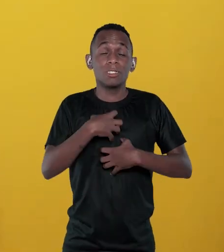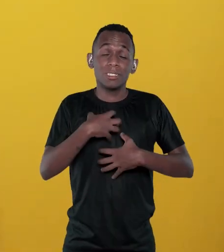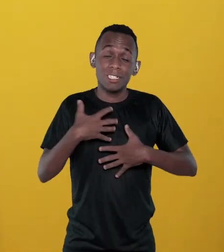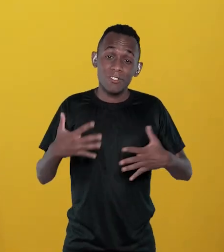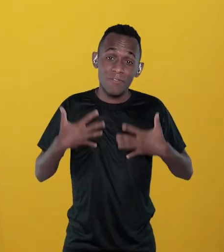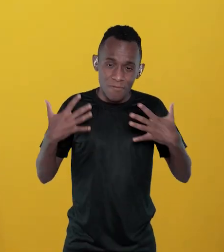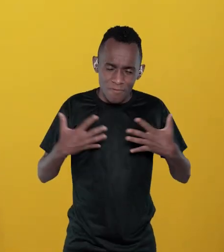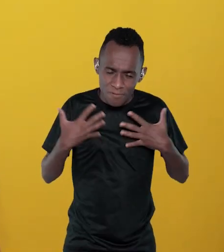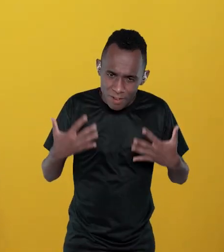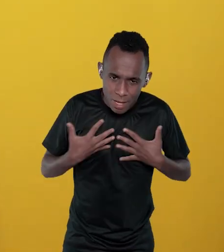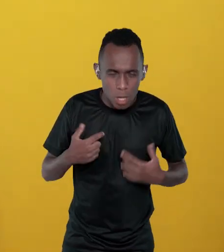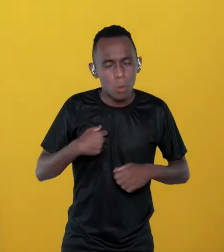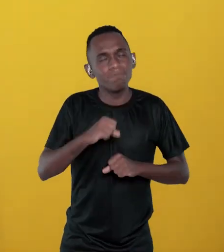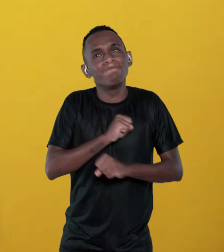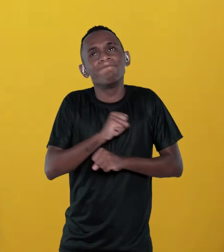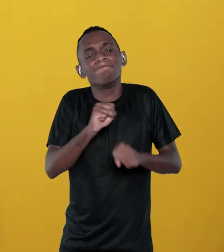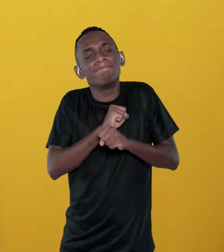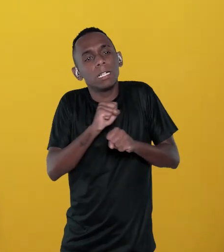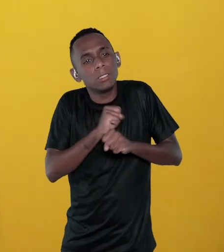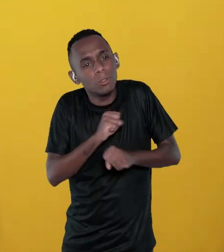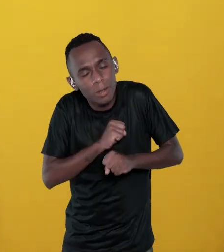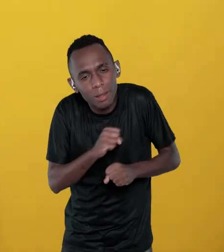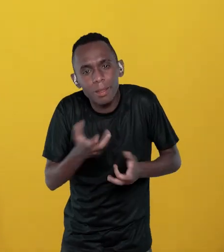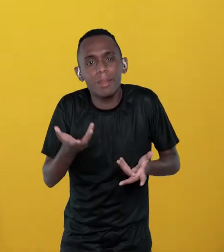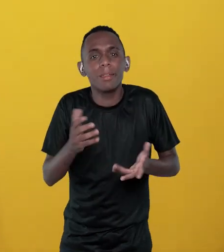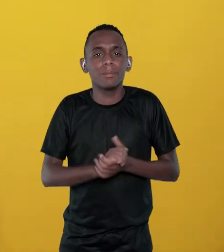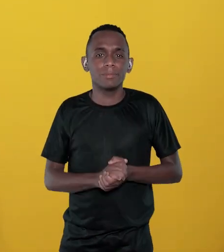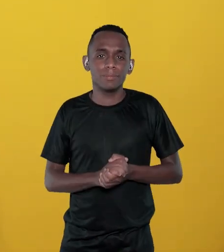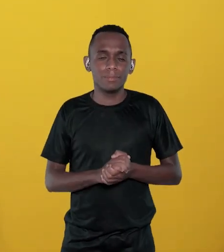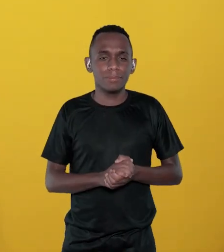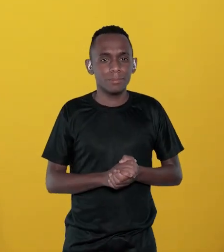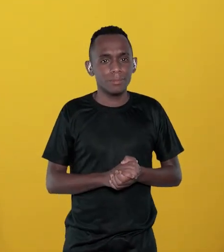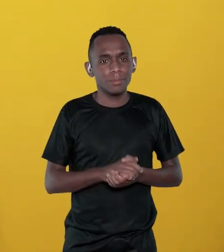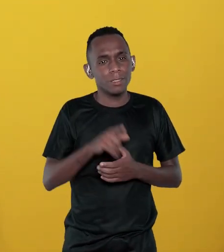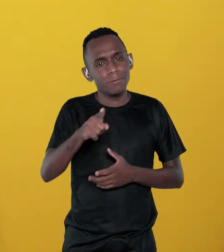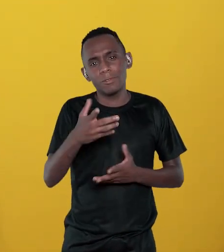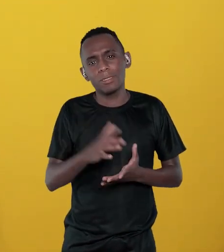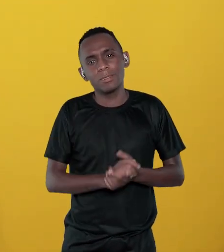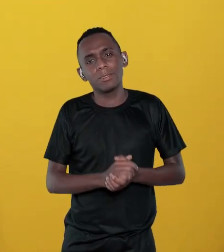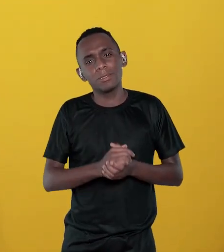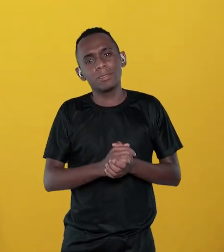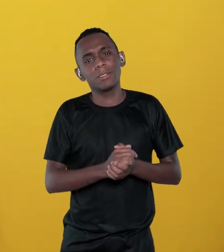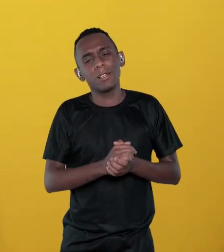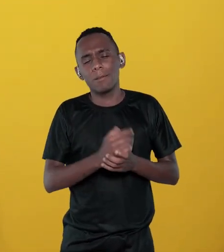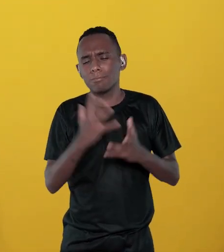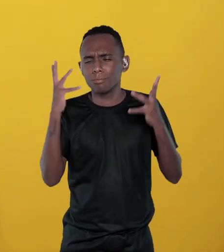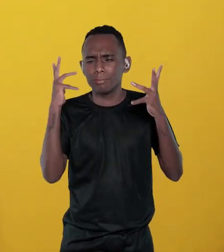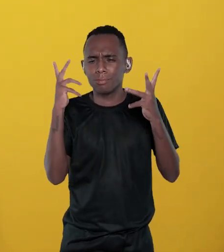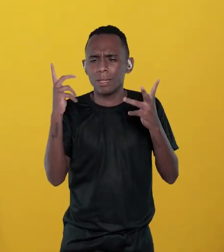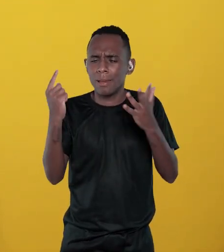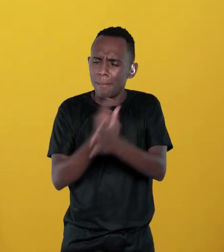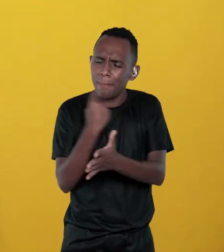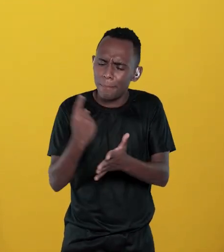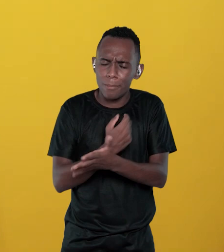vida de alegria. Obrigada, fico Murilo. Muito feliz, viu? Adorei.